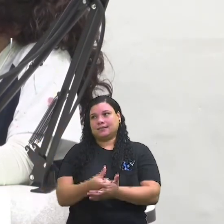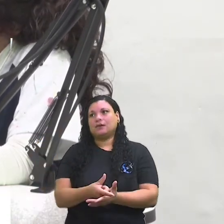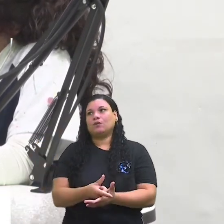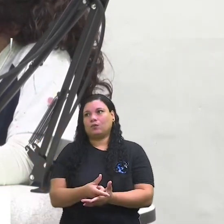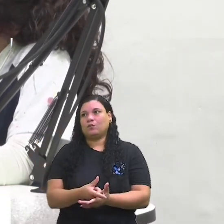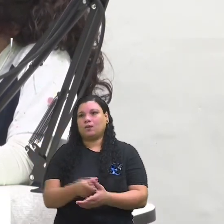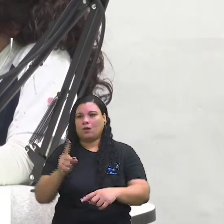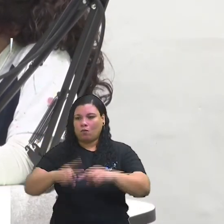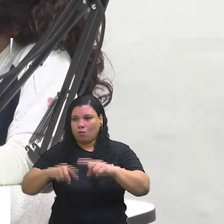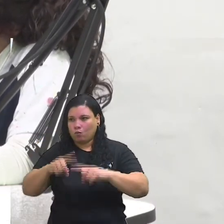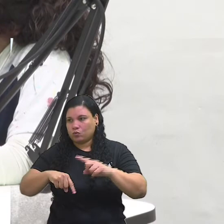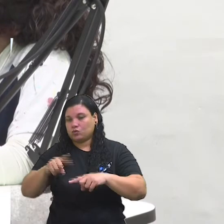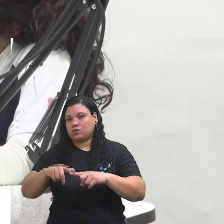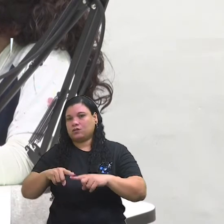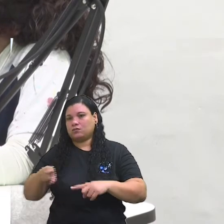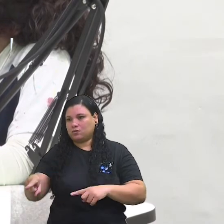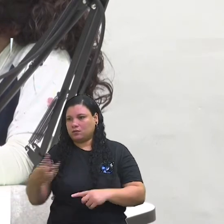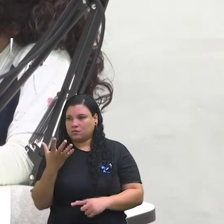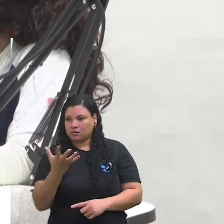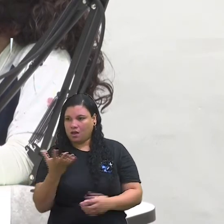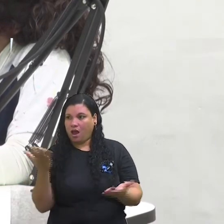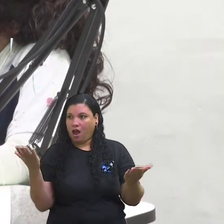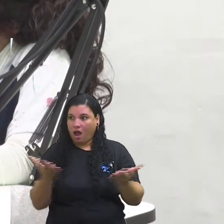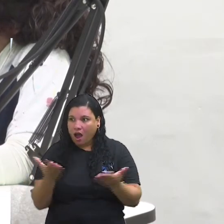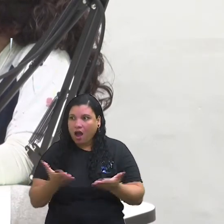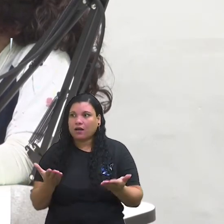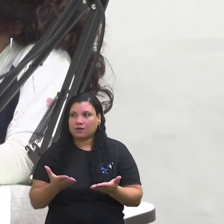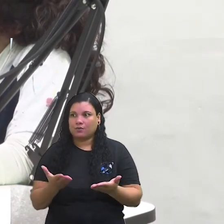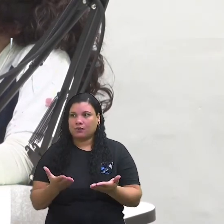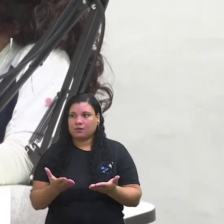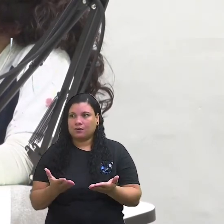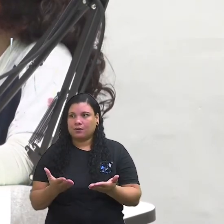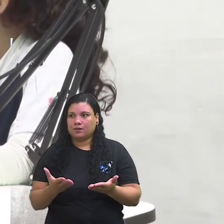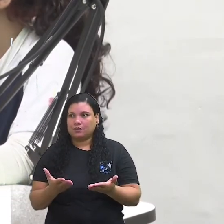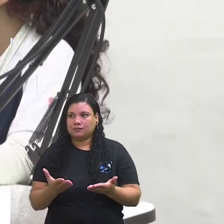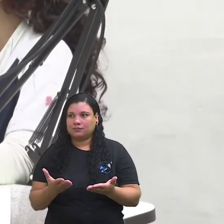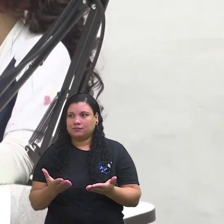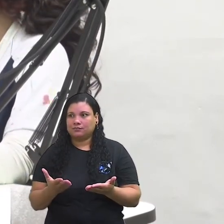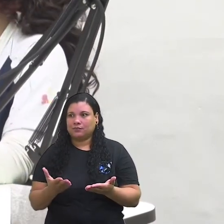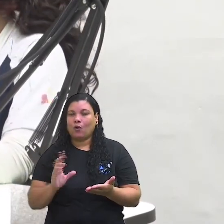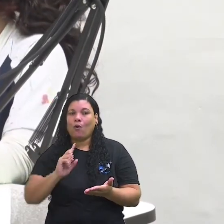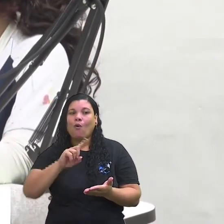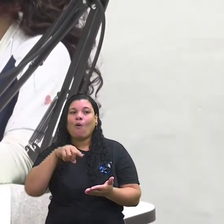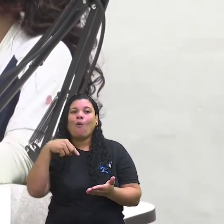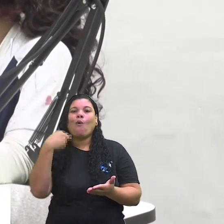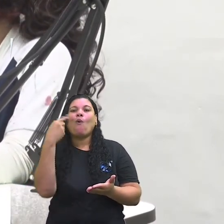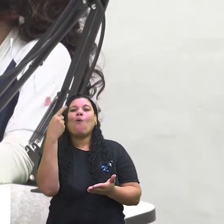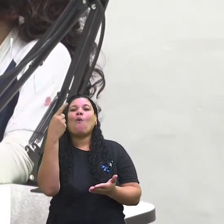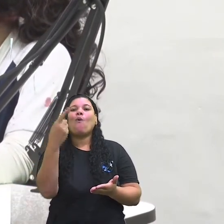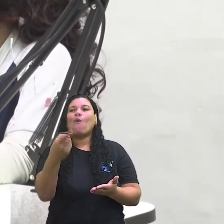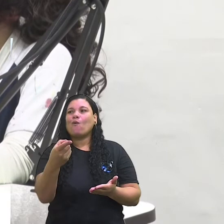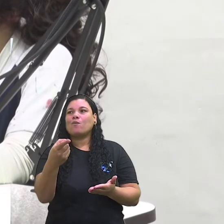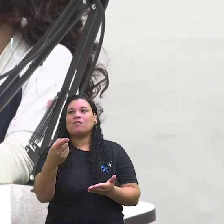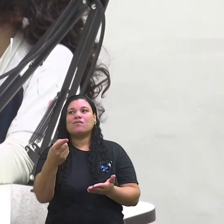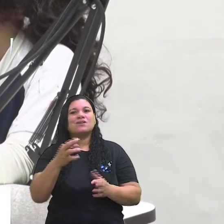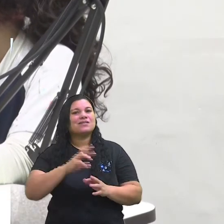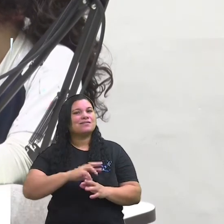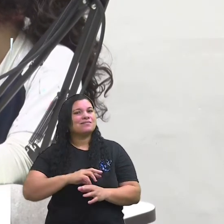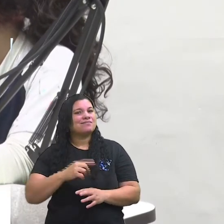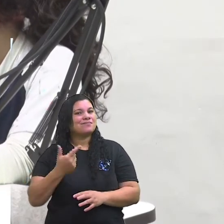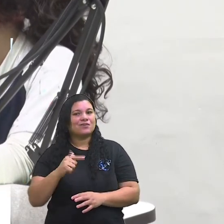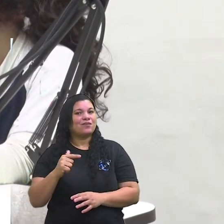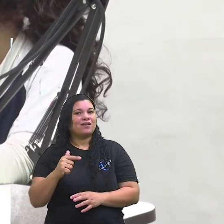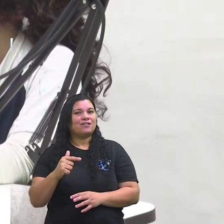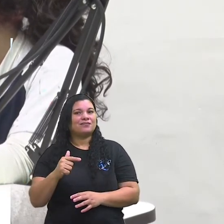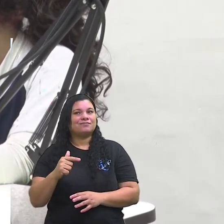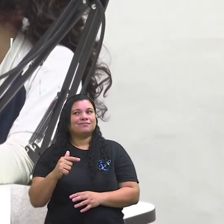noção de dá para fazer depois. A gente não tem isso, porque antigamente era, minha mãe falava assim, eu falava, mãe,